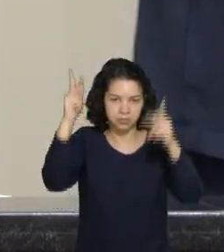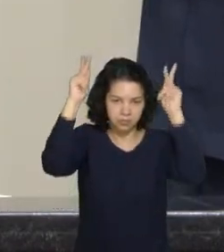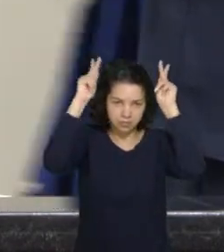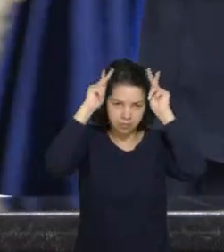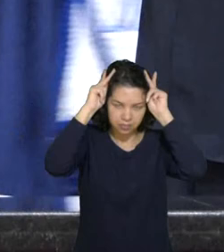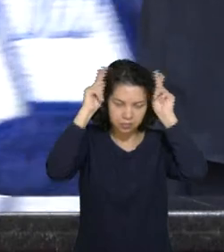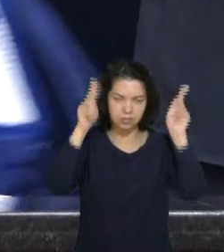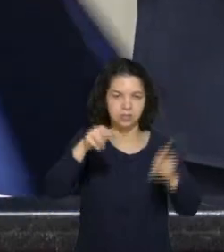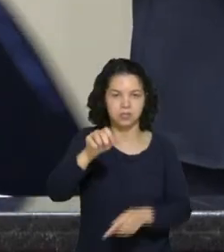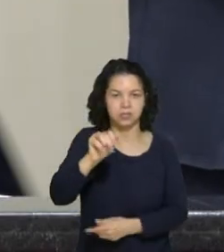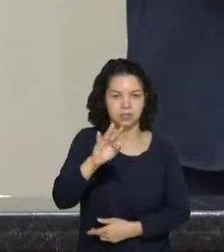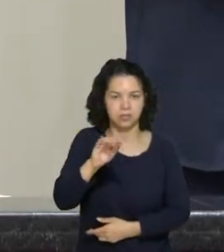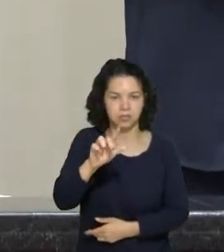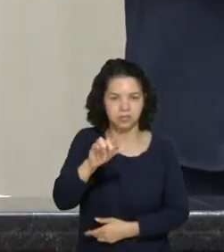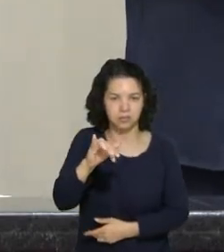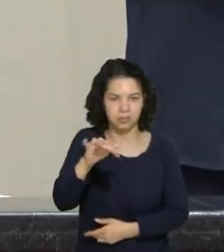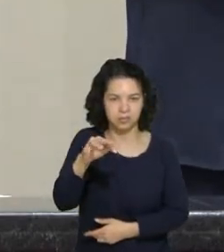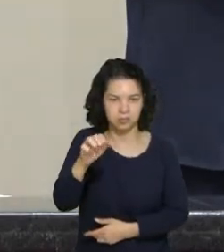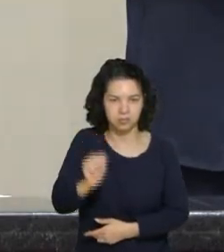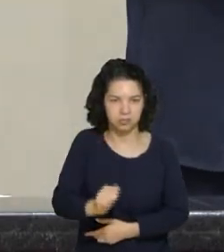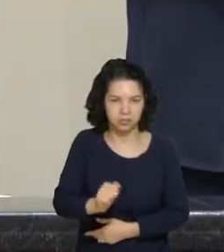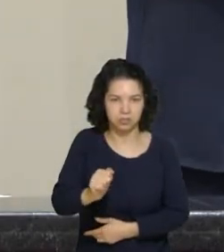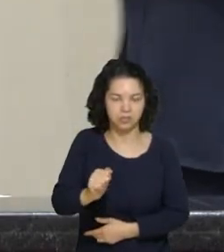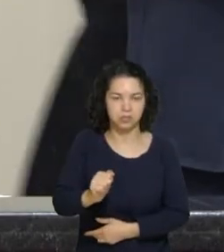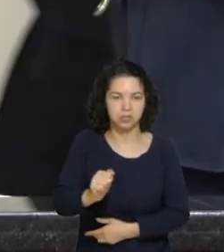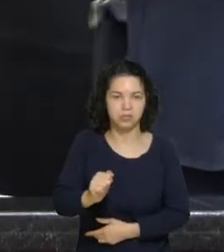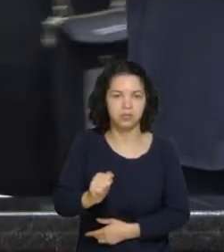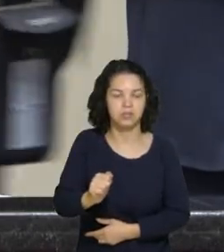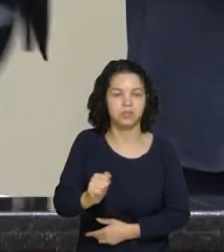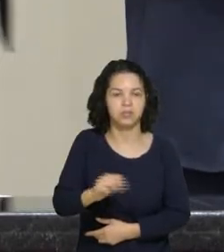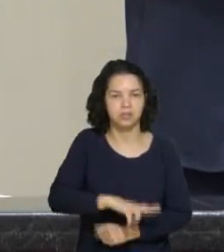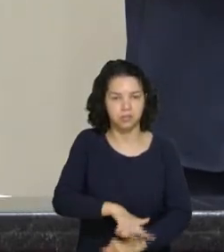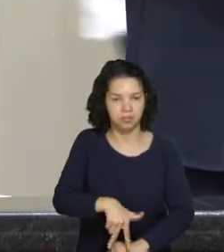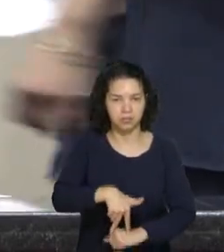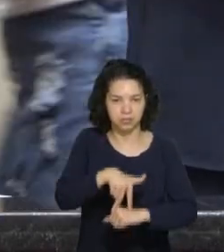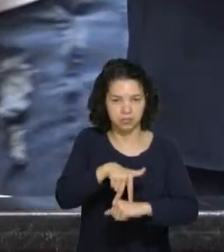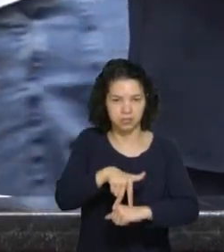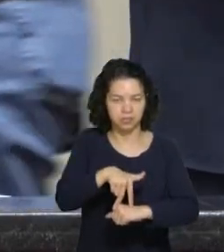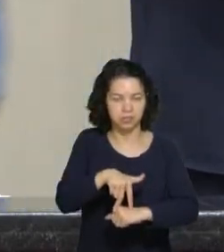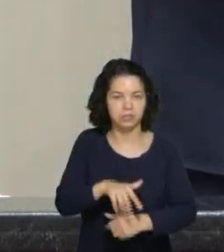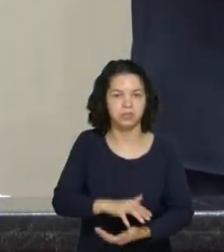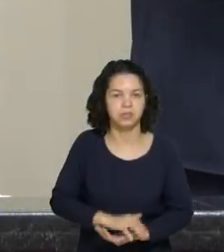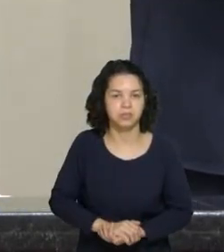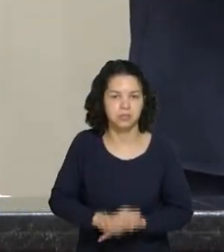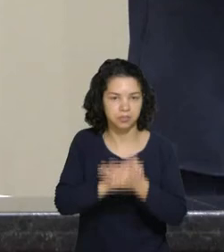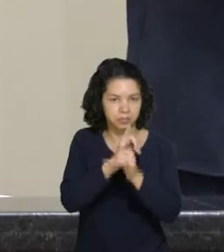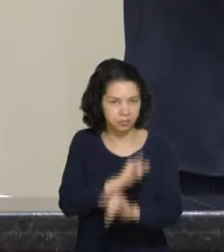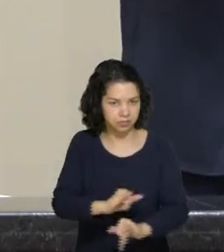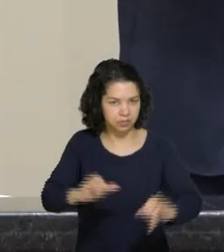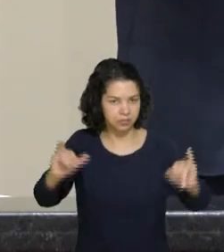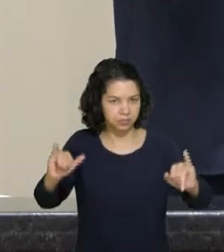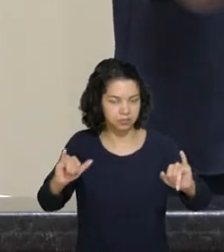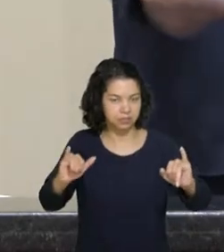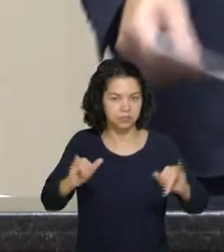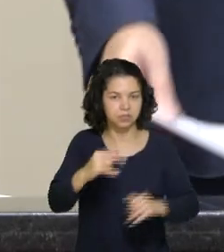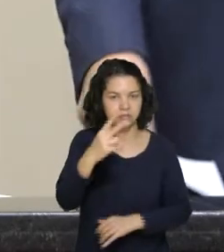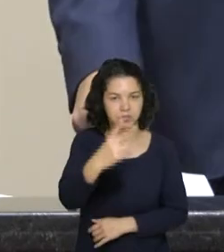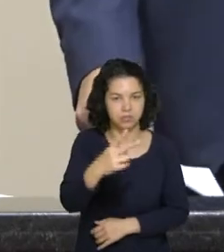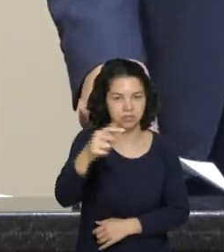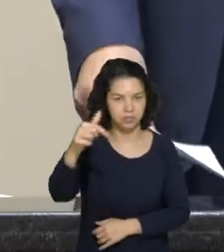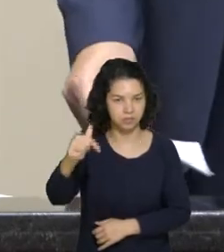Natália Floriane, faça uso da palavra para divulgar o